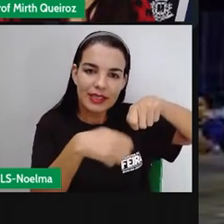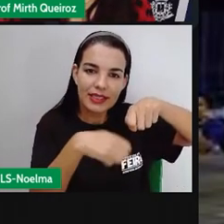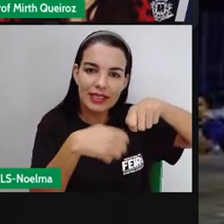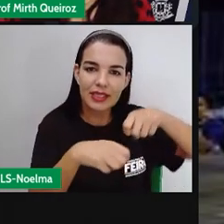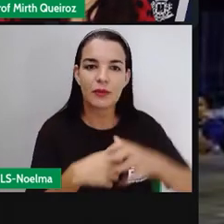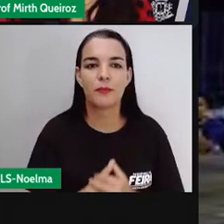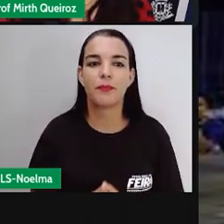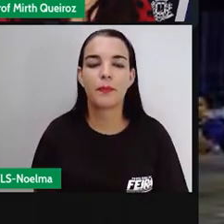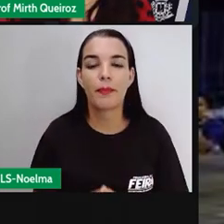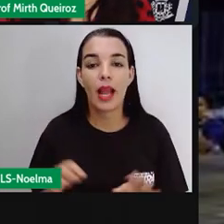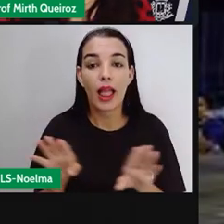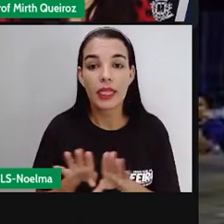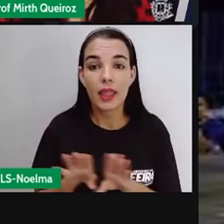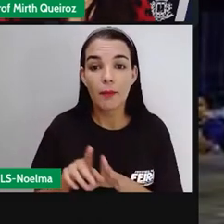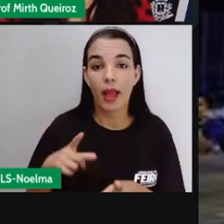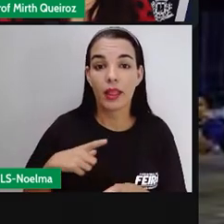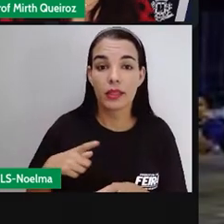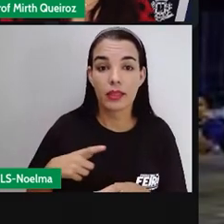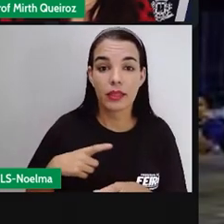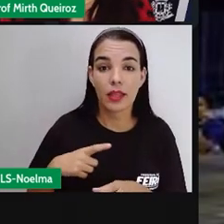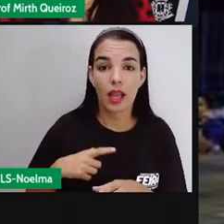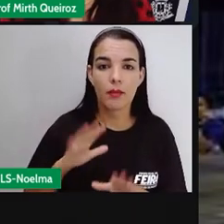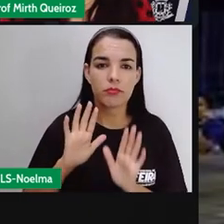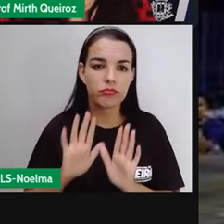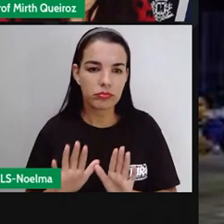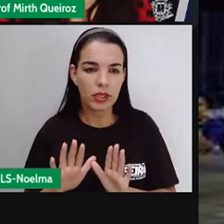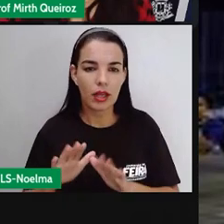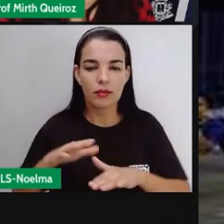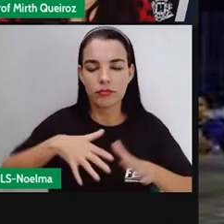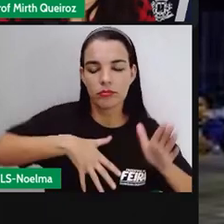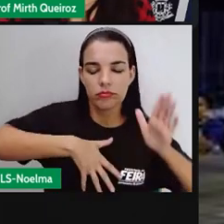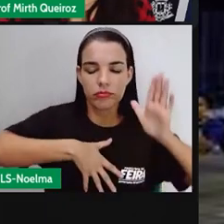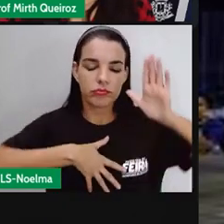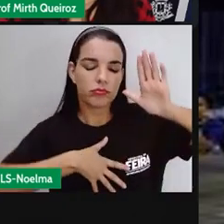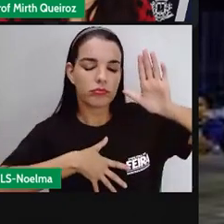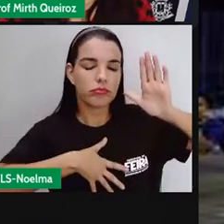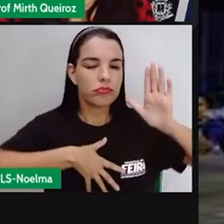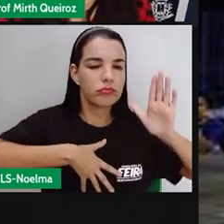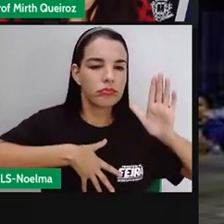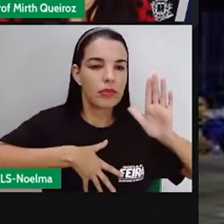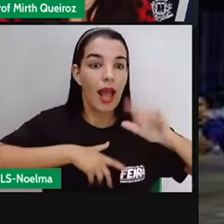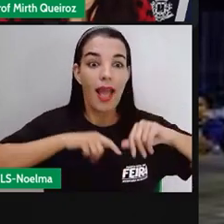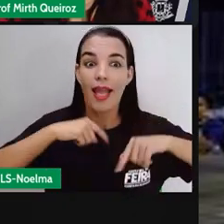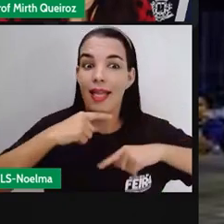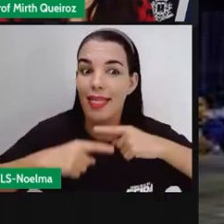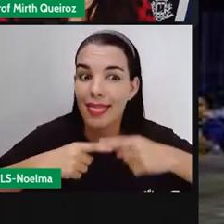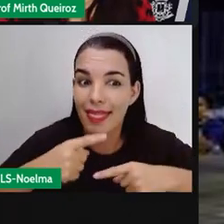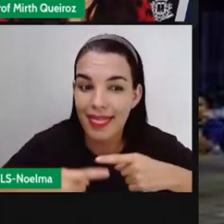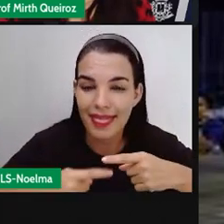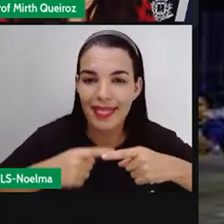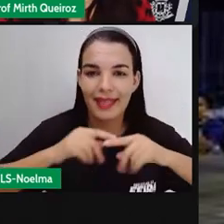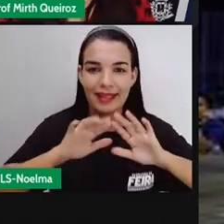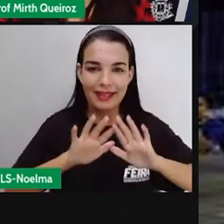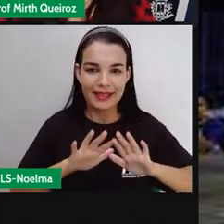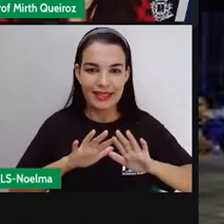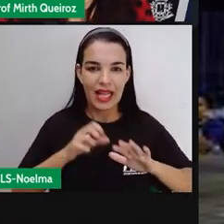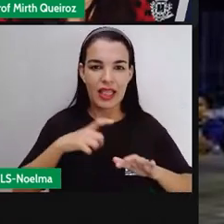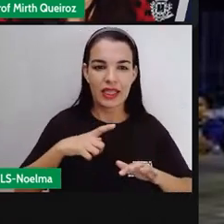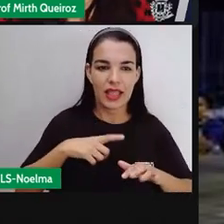O ritmo possui andamento médio, de médio para o lento, o xote é pautado normalmente em